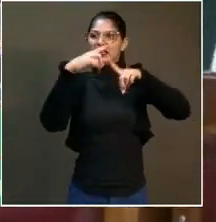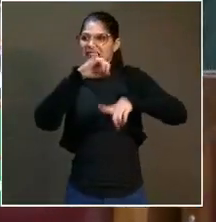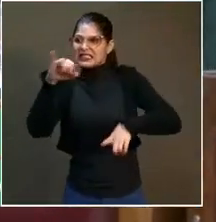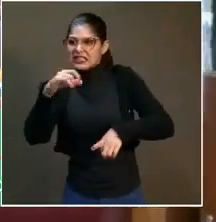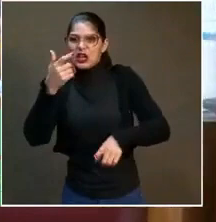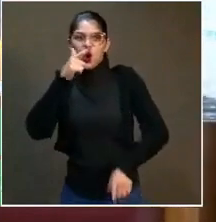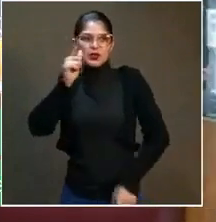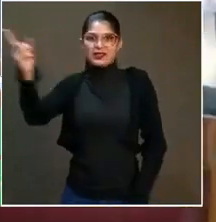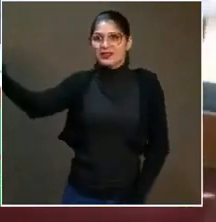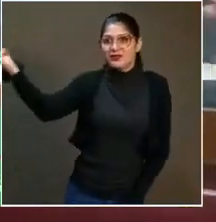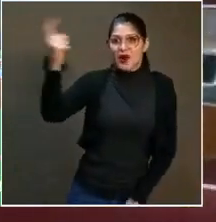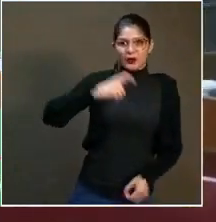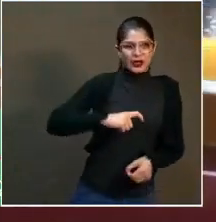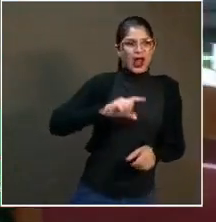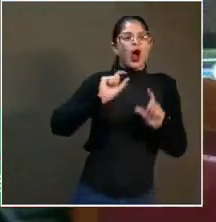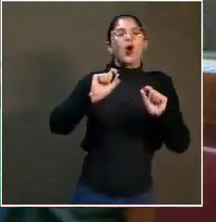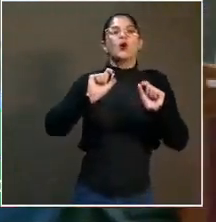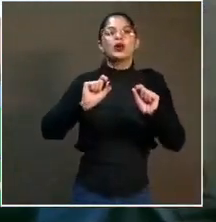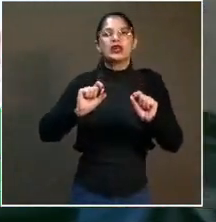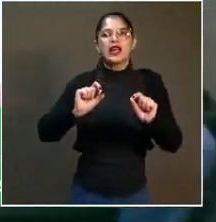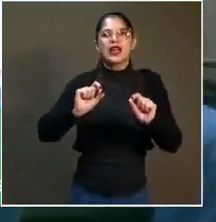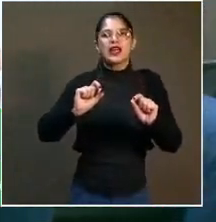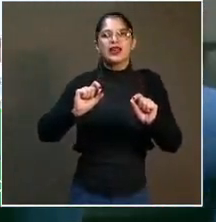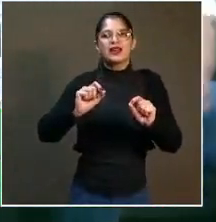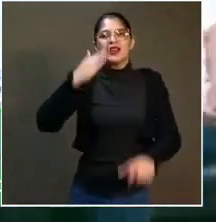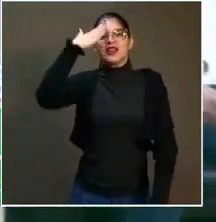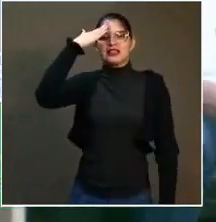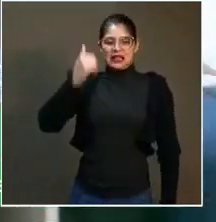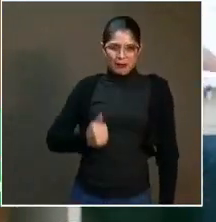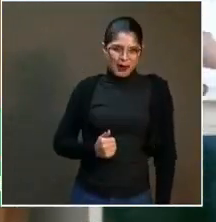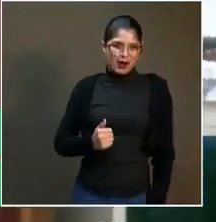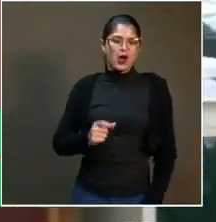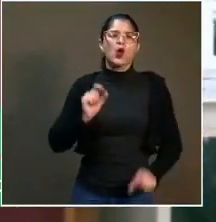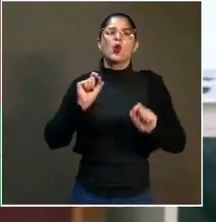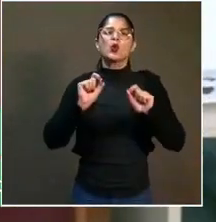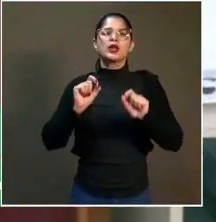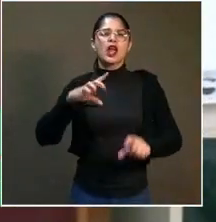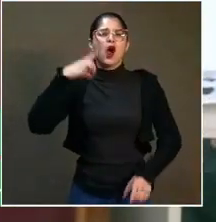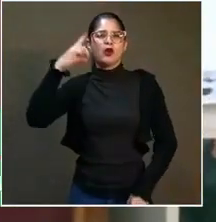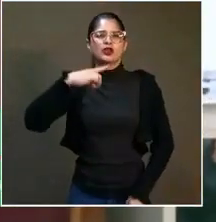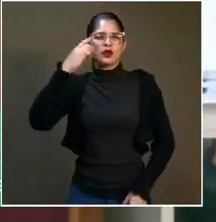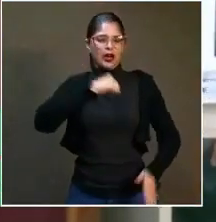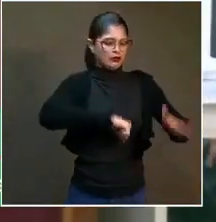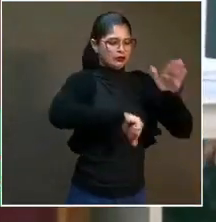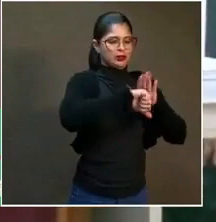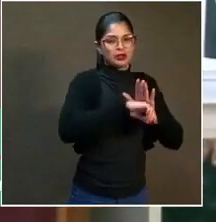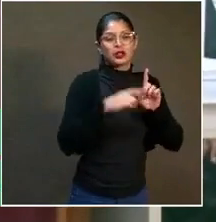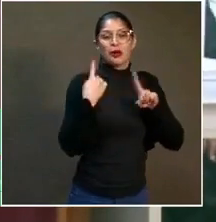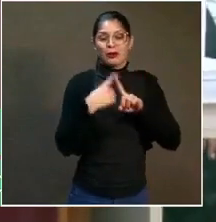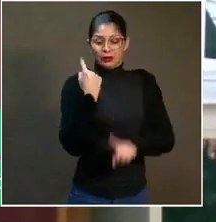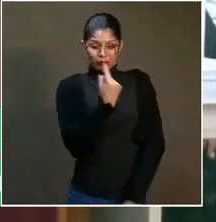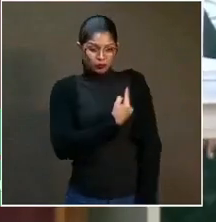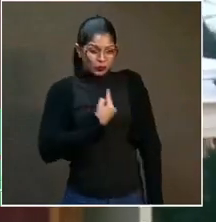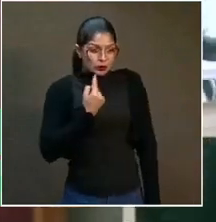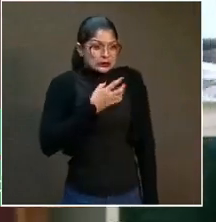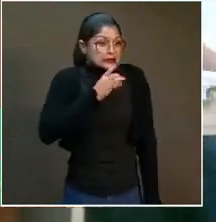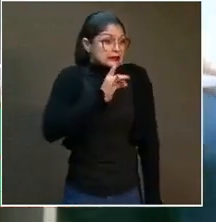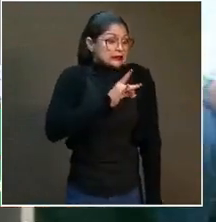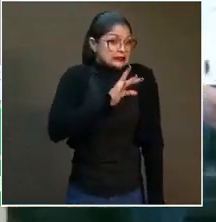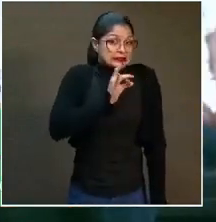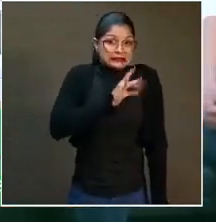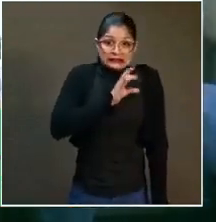lá saberia o que é ser um advogado criminalista. Se ver sozinho, se ver com